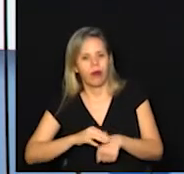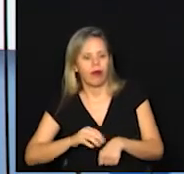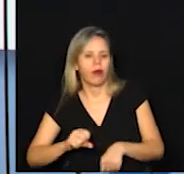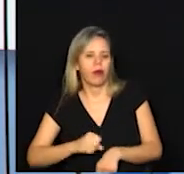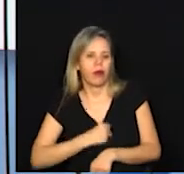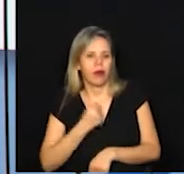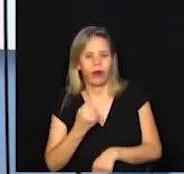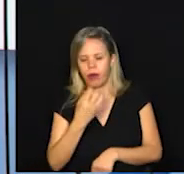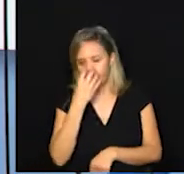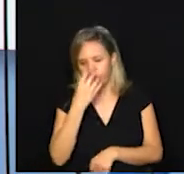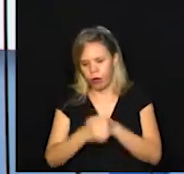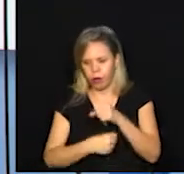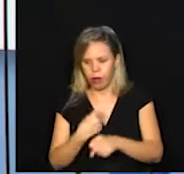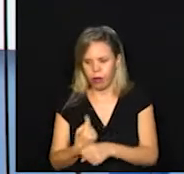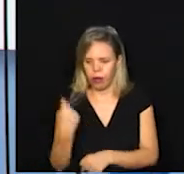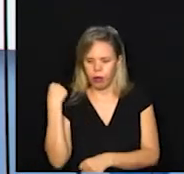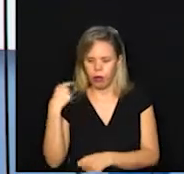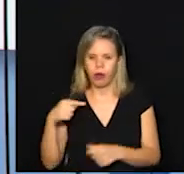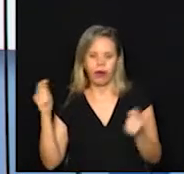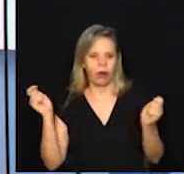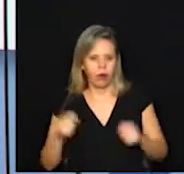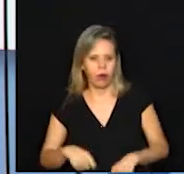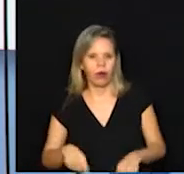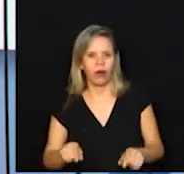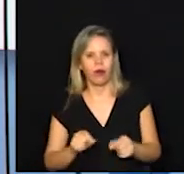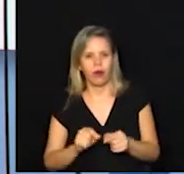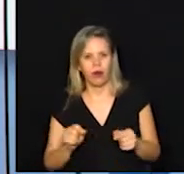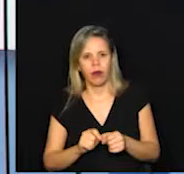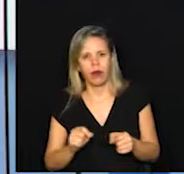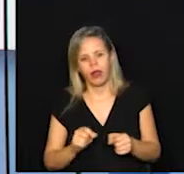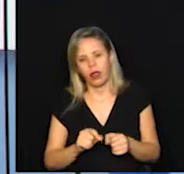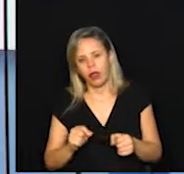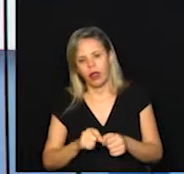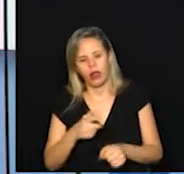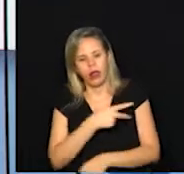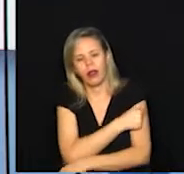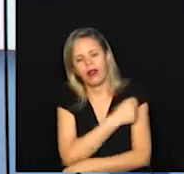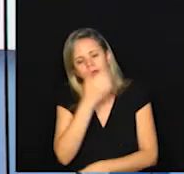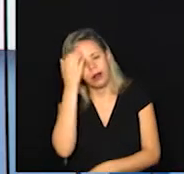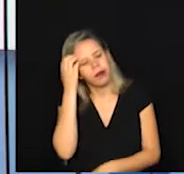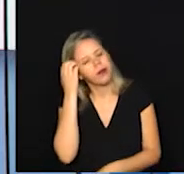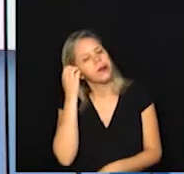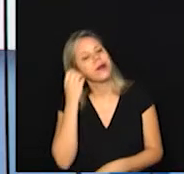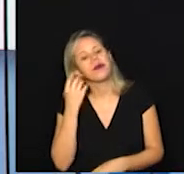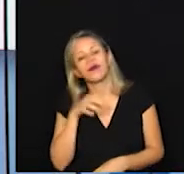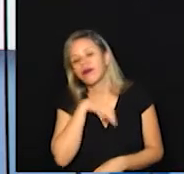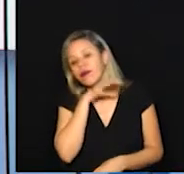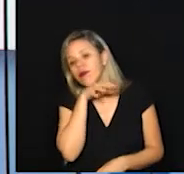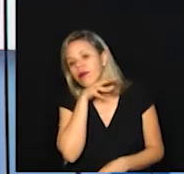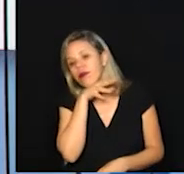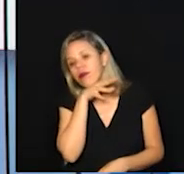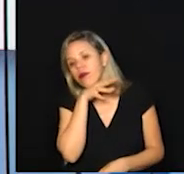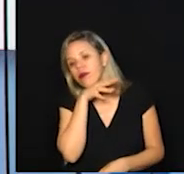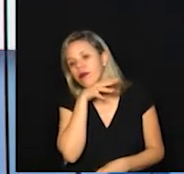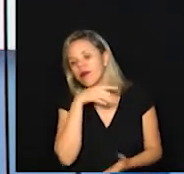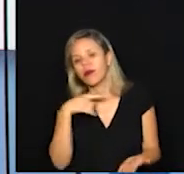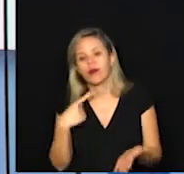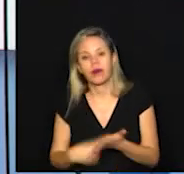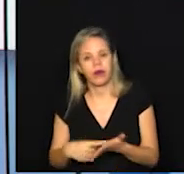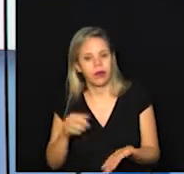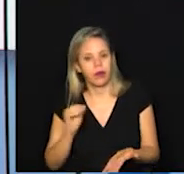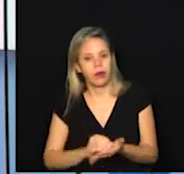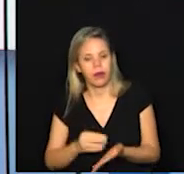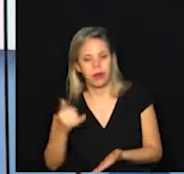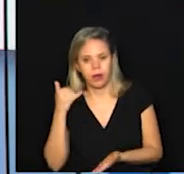ano passado. Mas é possível fazer a vacinação nos animais através de um agendamento